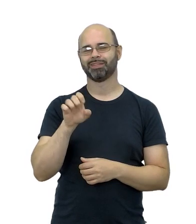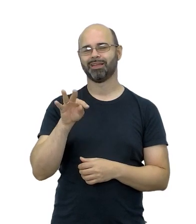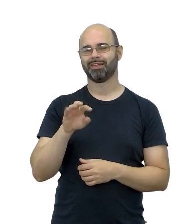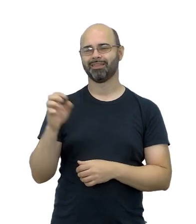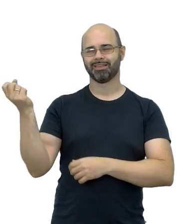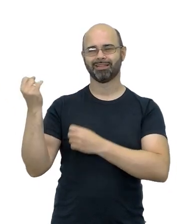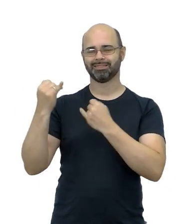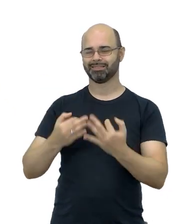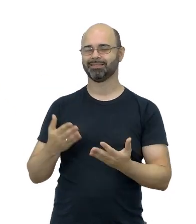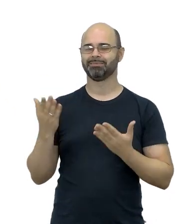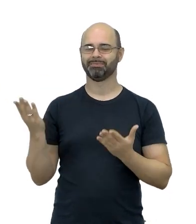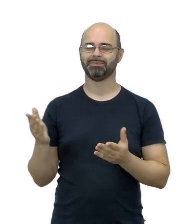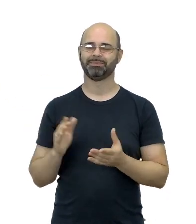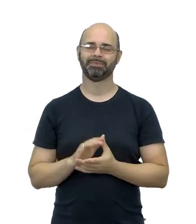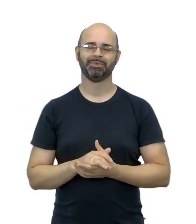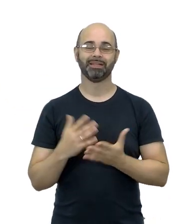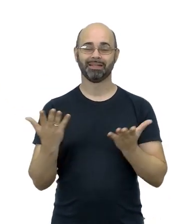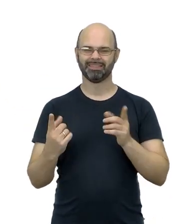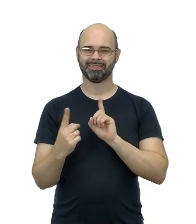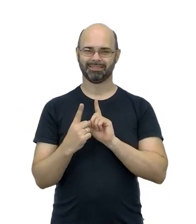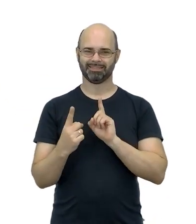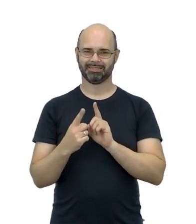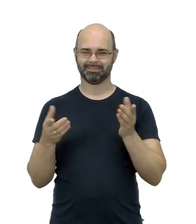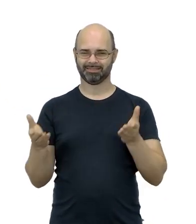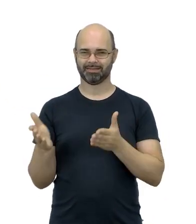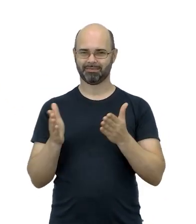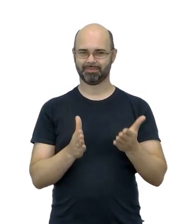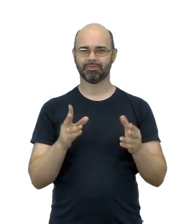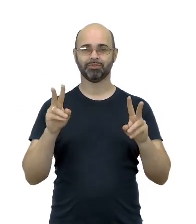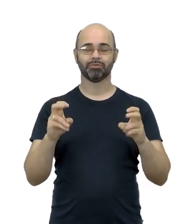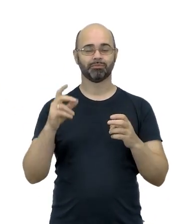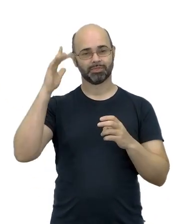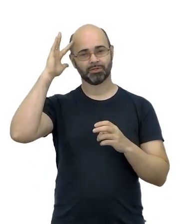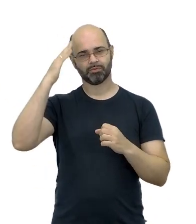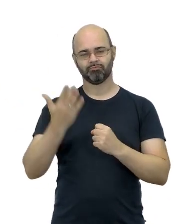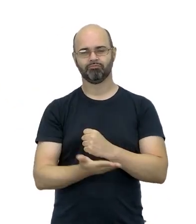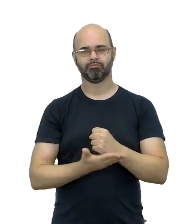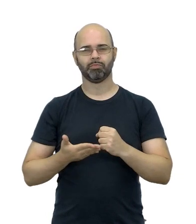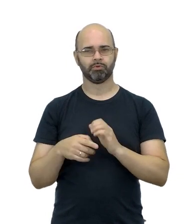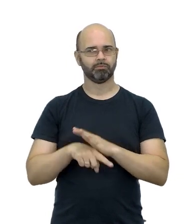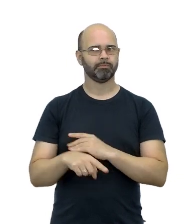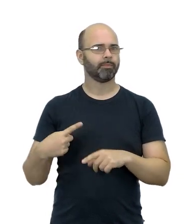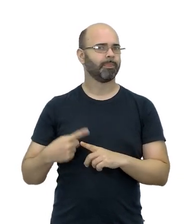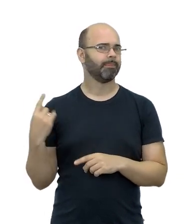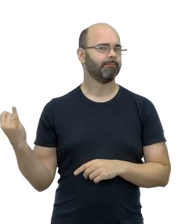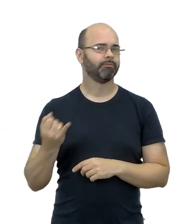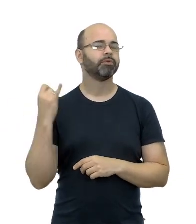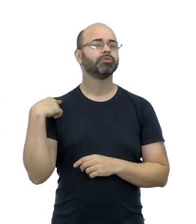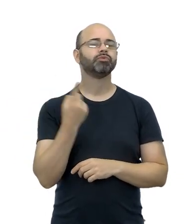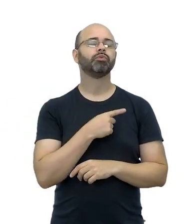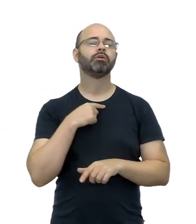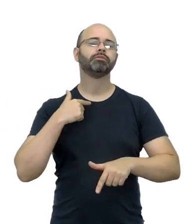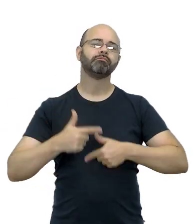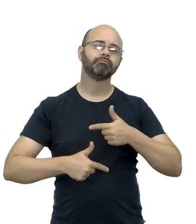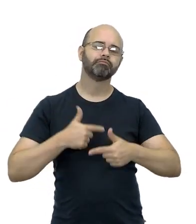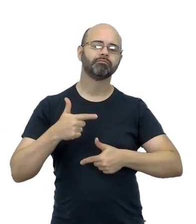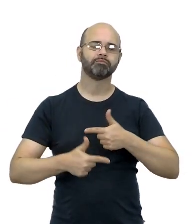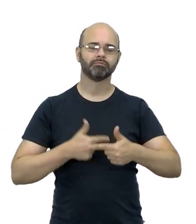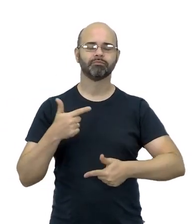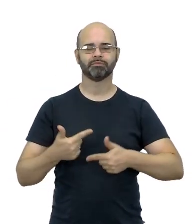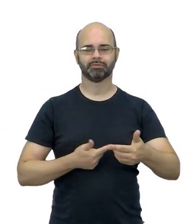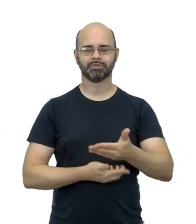para dar essa parte de fundamentação teórica que é tão importante para o nosso trabalho em sala de aula, fazer essa